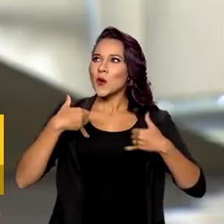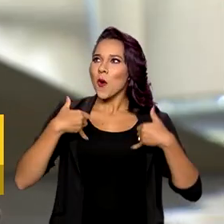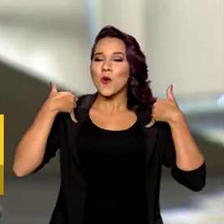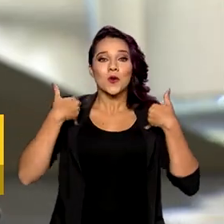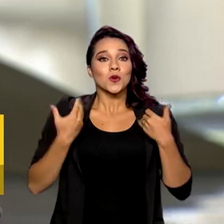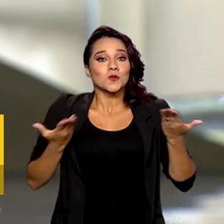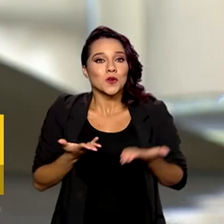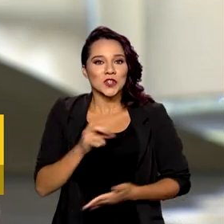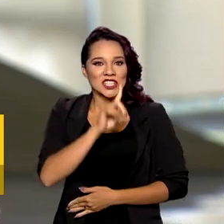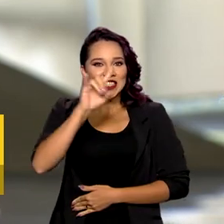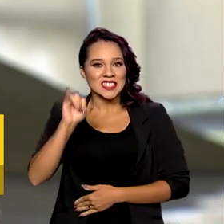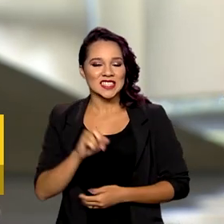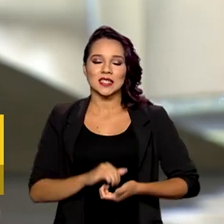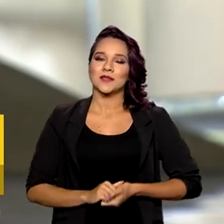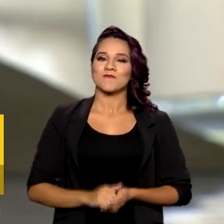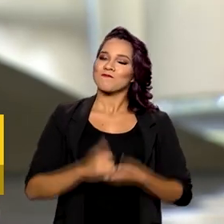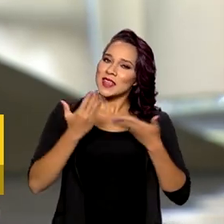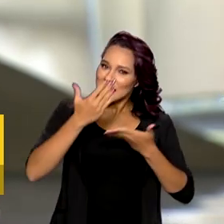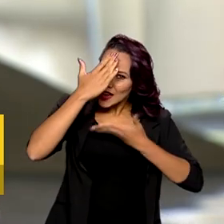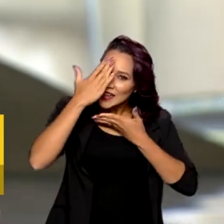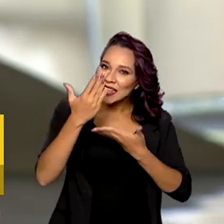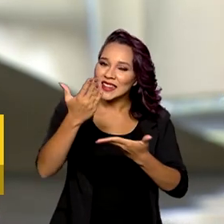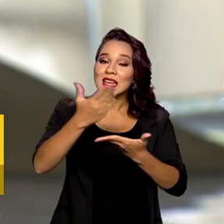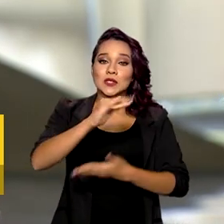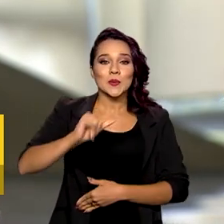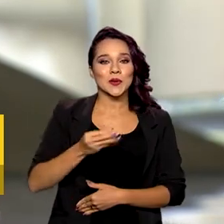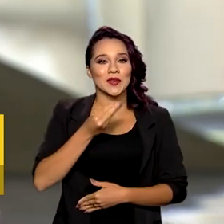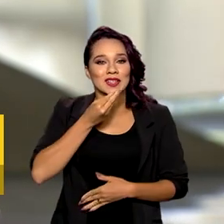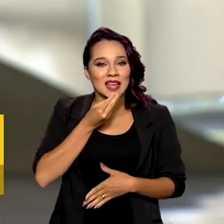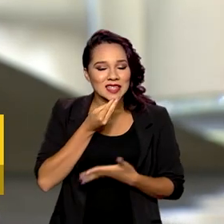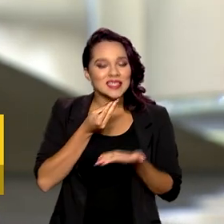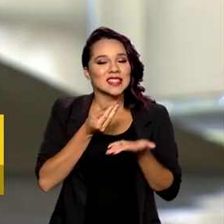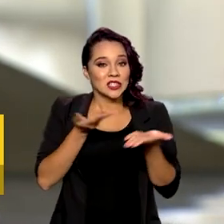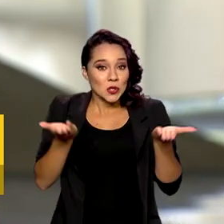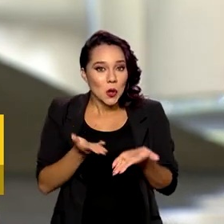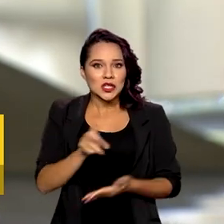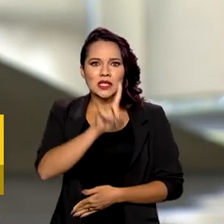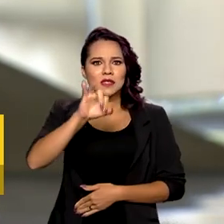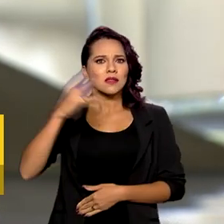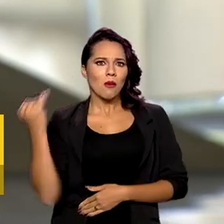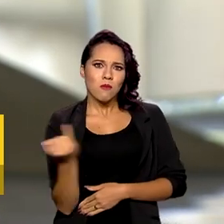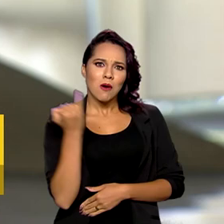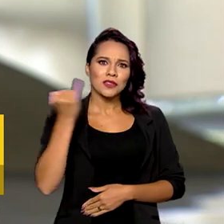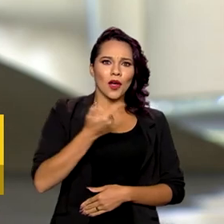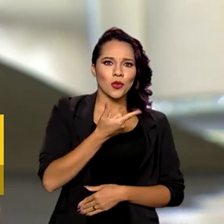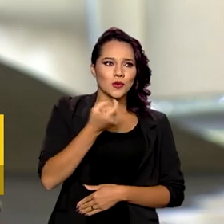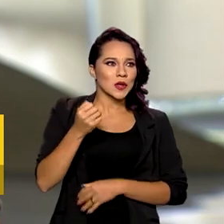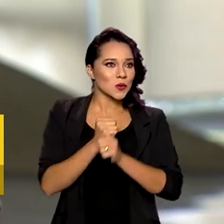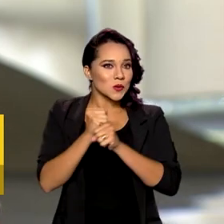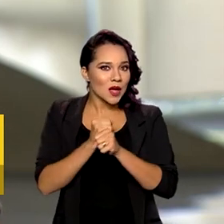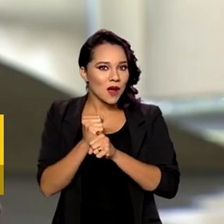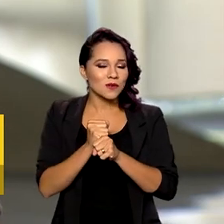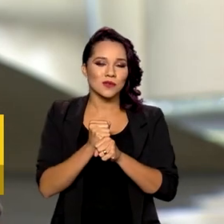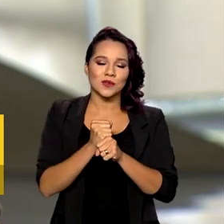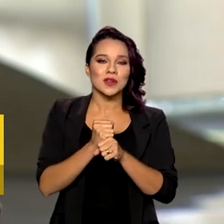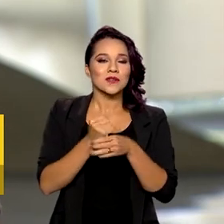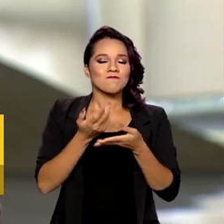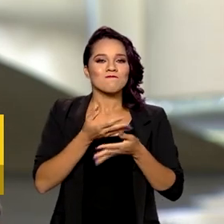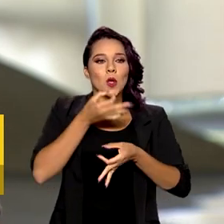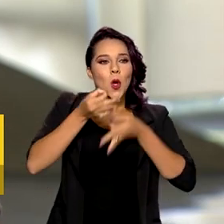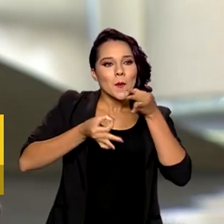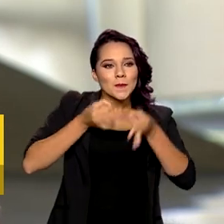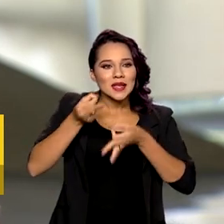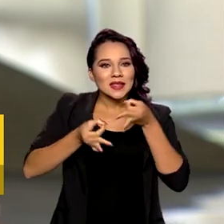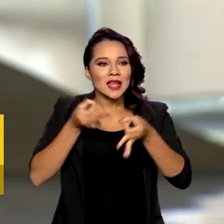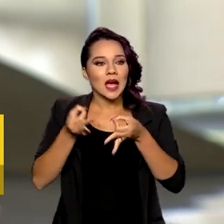data, né, e agradece aí a oportunidade de poder, nessa data tão importante do Bicentenário, comentar,